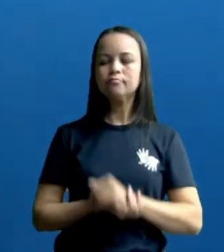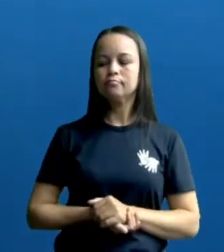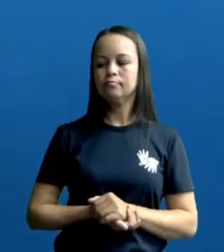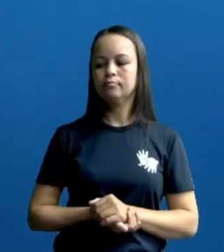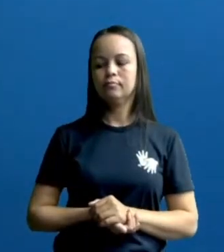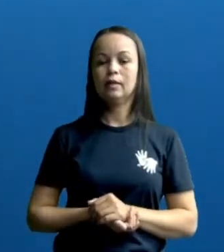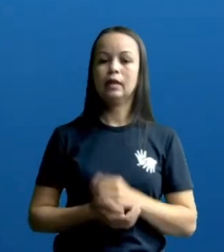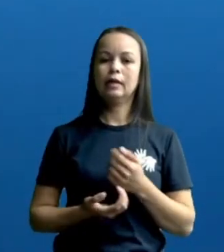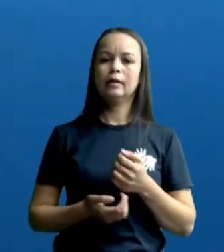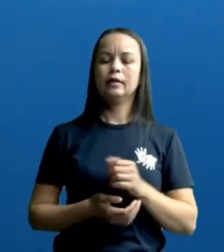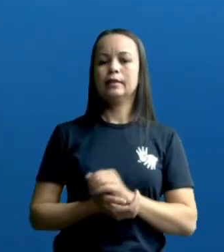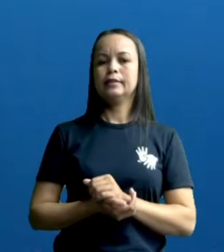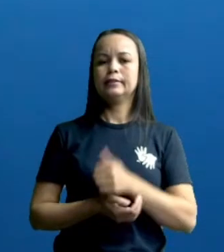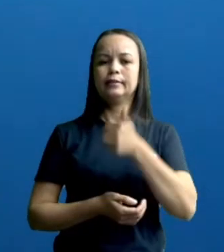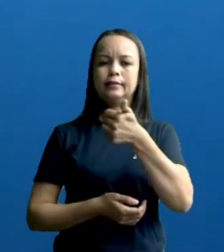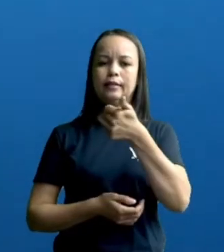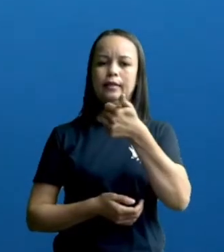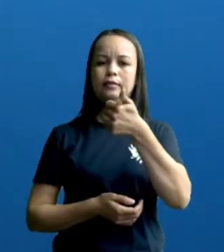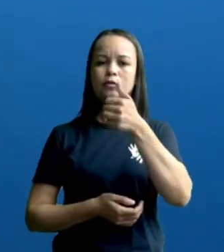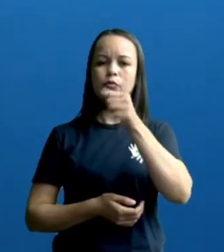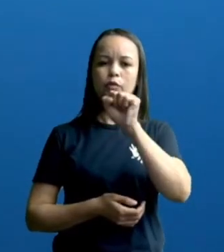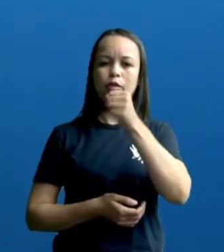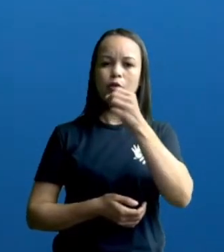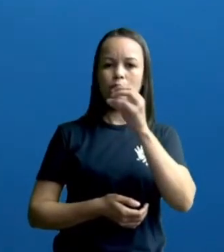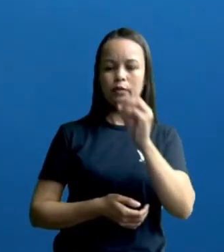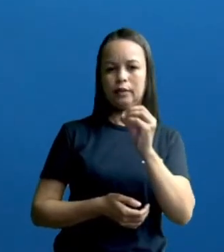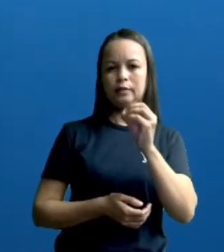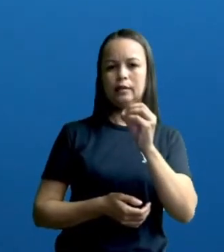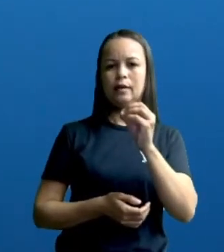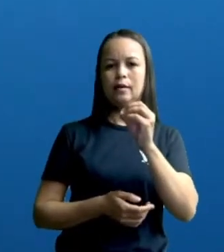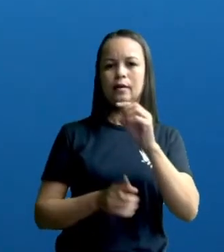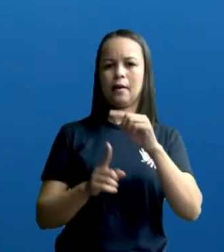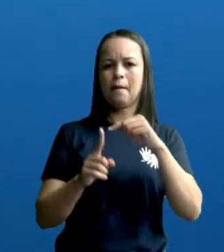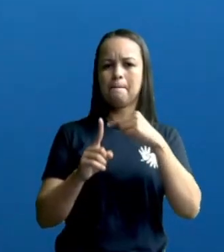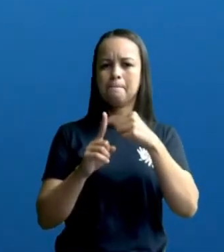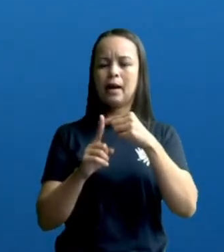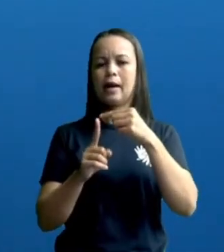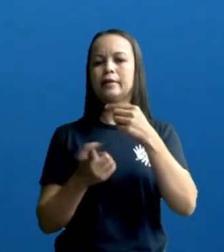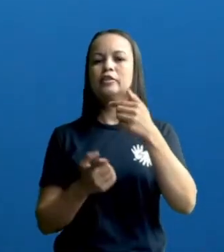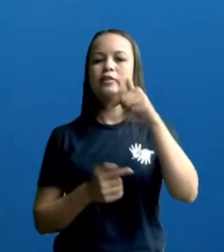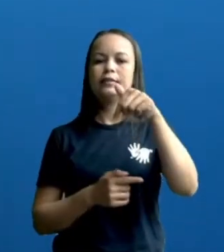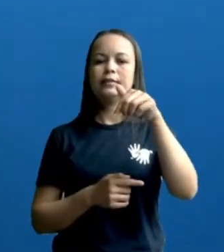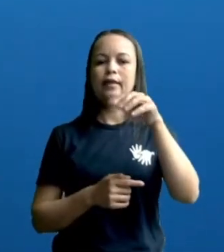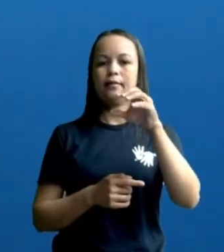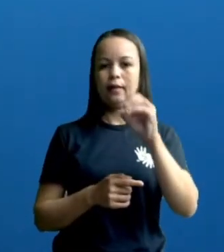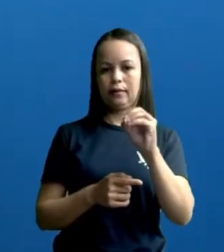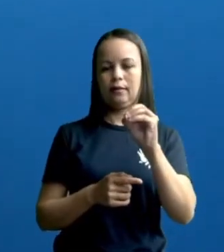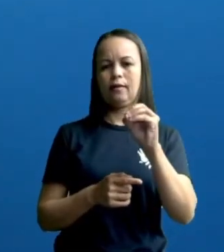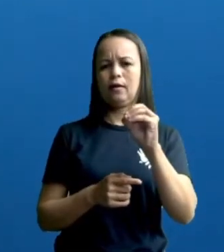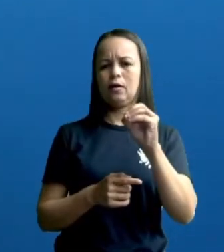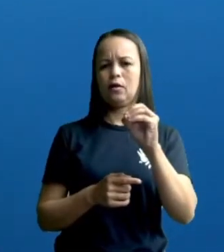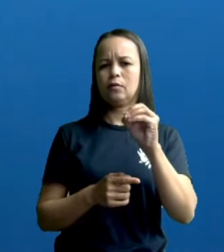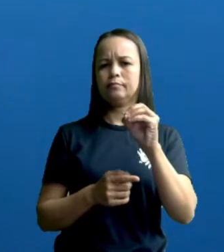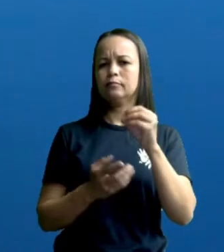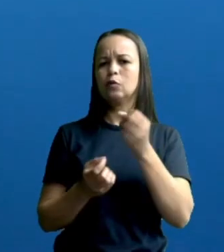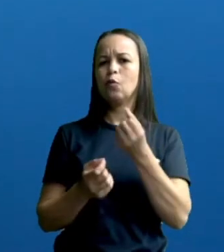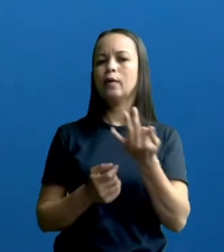lá. 180 com 70, dá quanto? 180 mais 70.